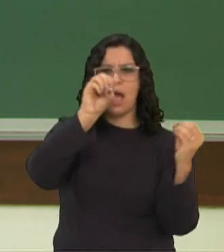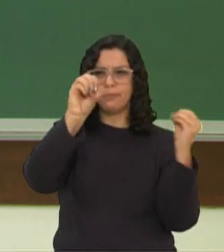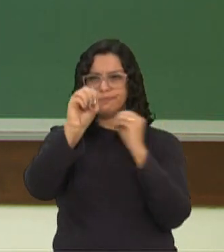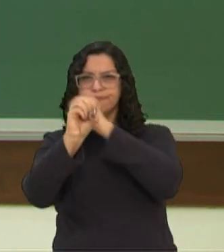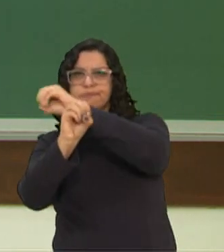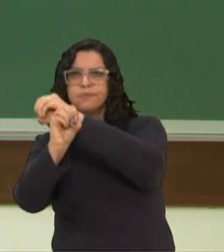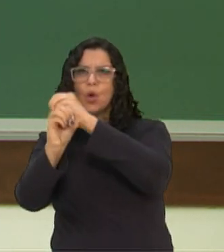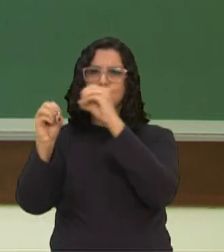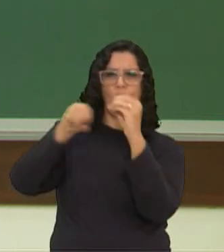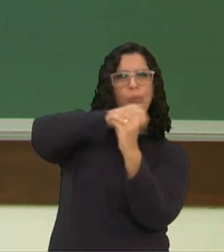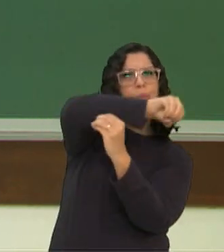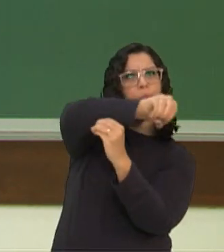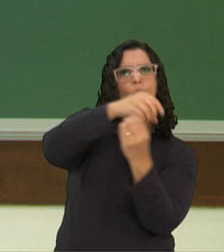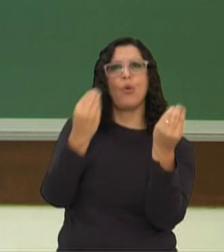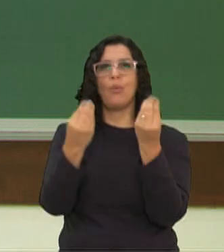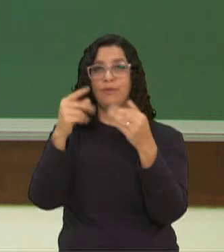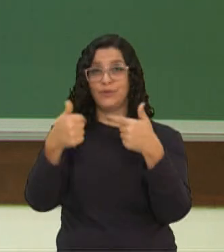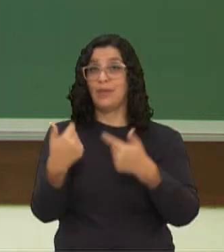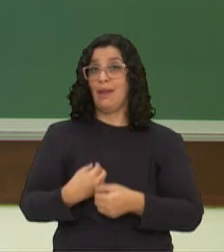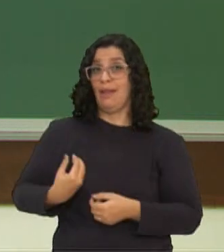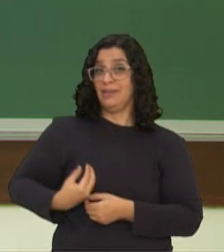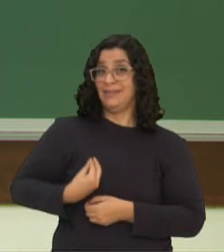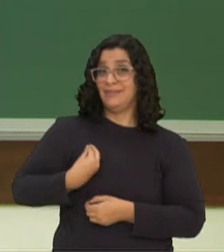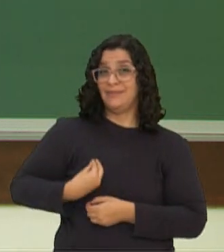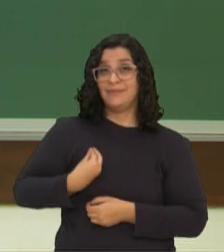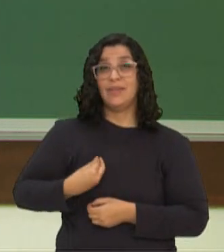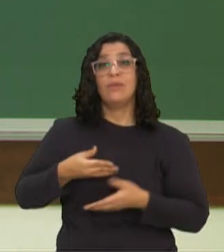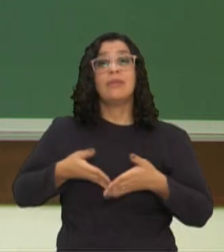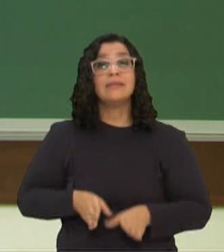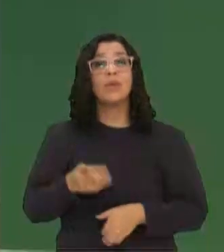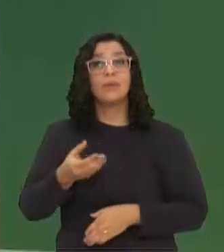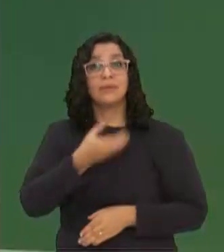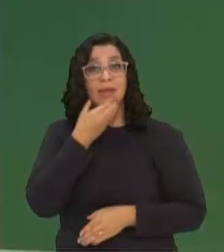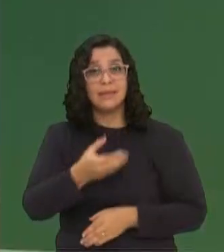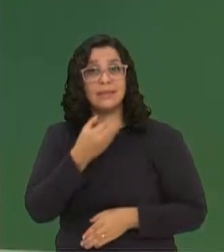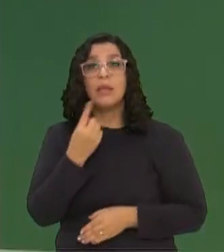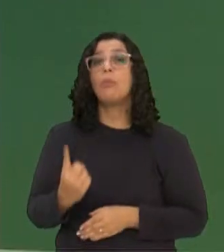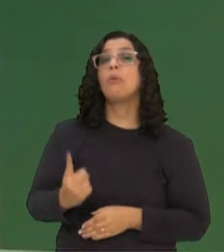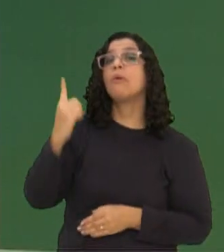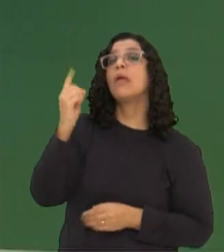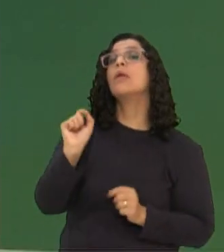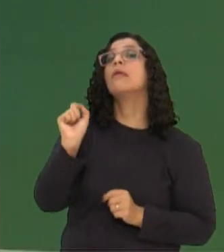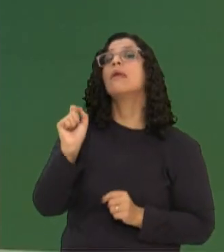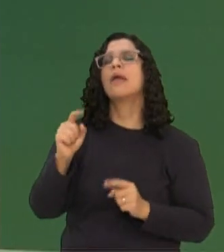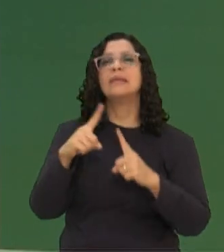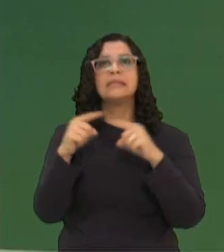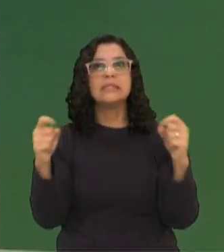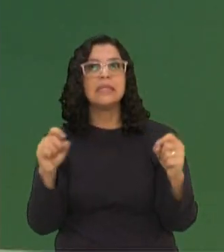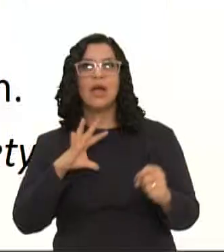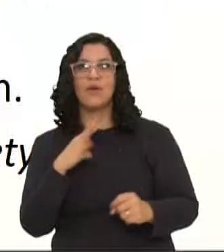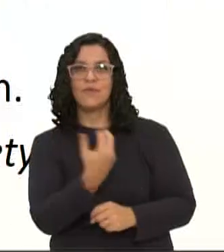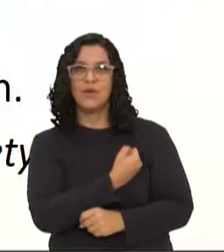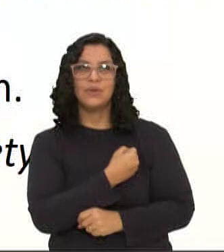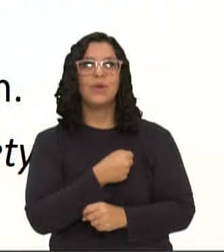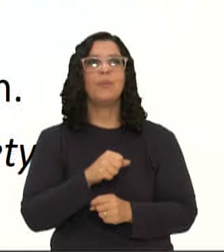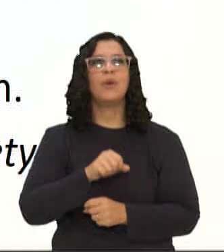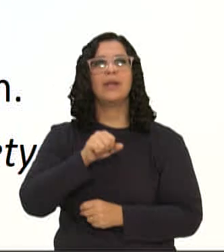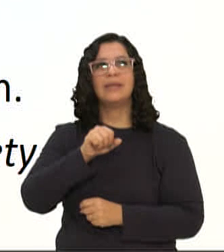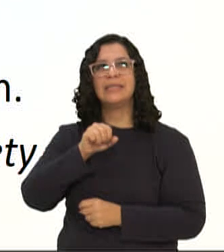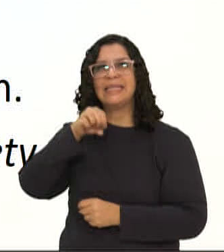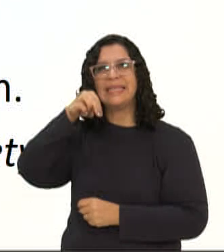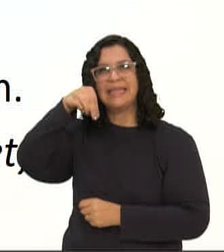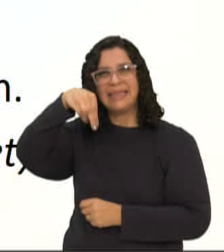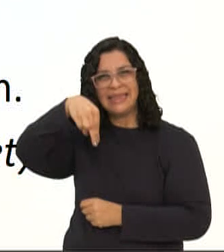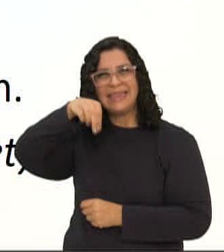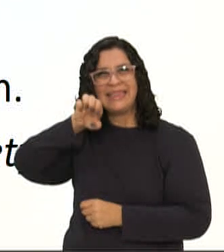bem, nascido no dia 25 de dezembro de 1643, veio o grande salvador da ciência, Sir Isaac Newton.